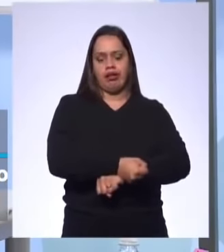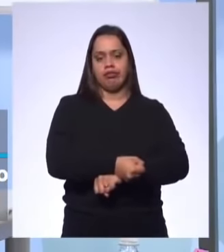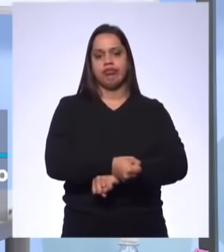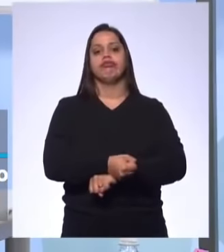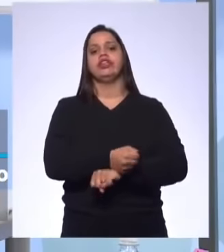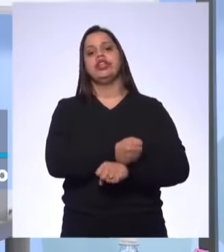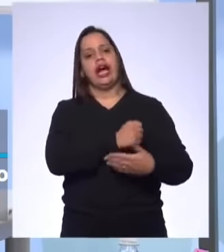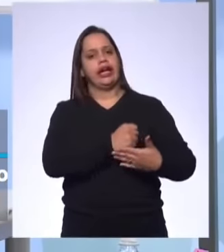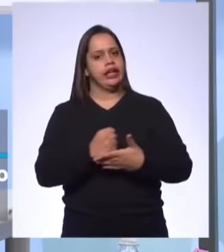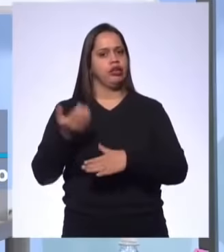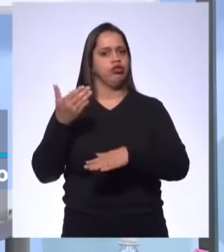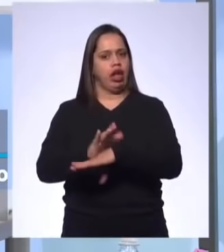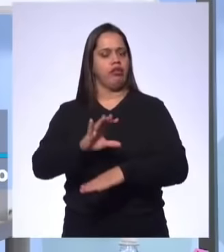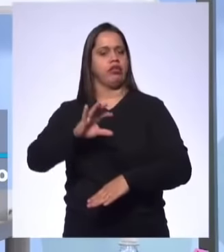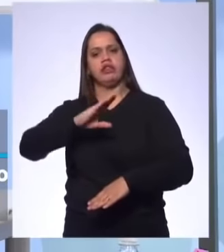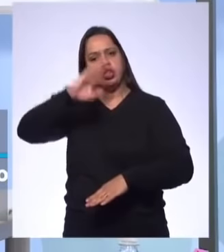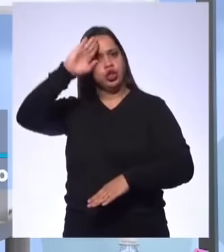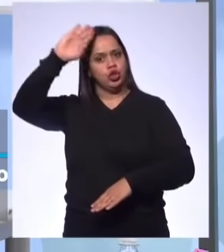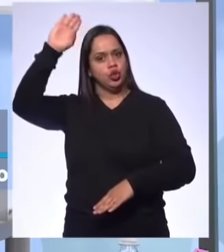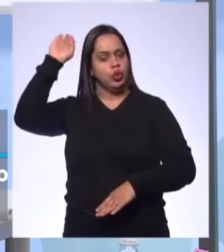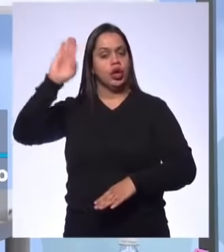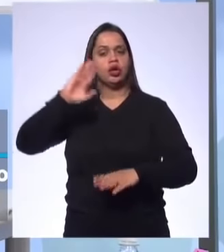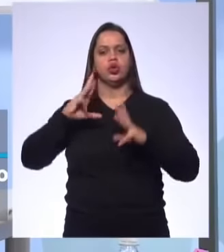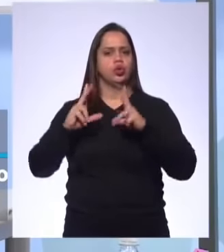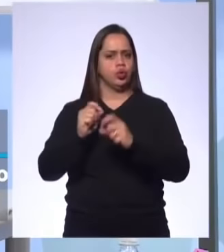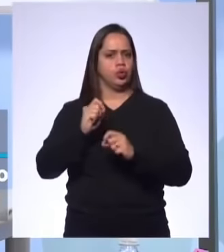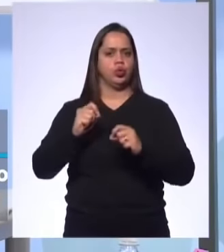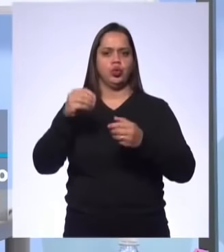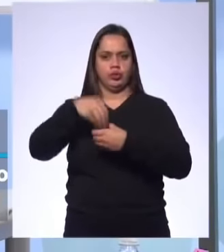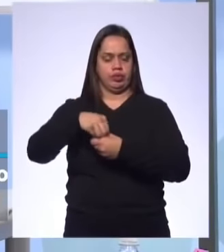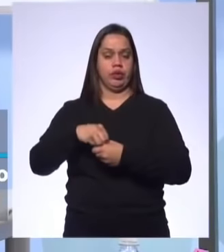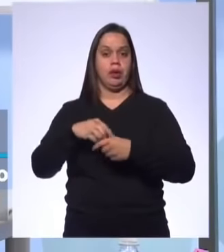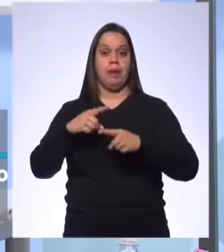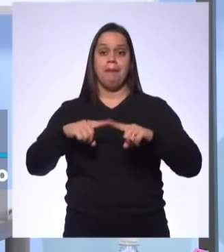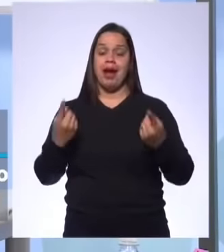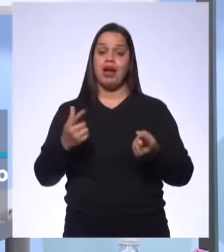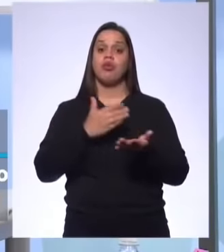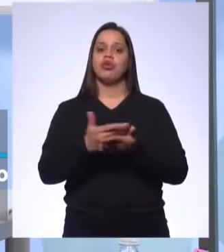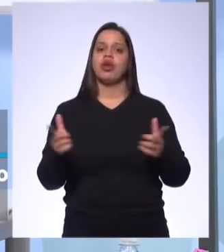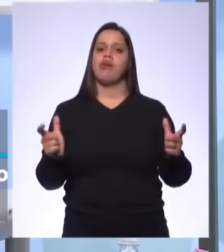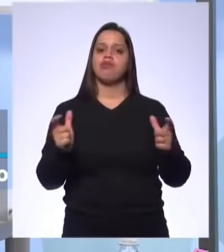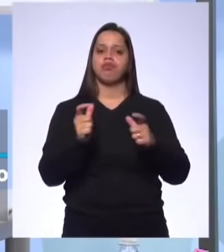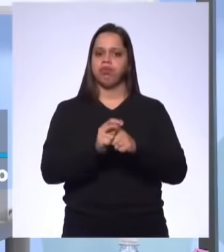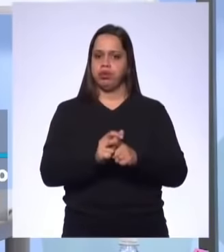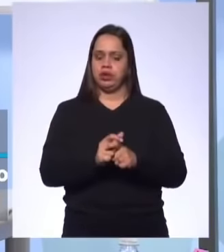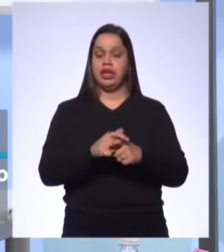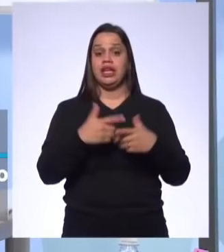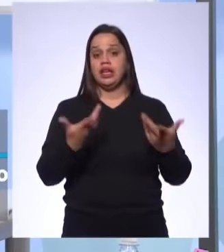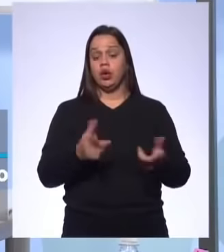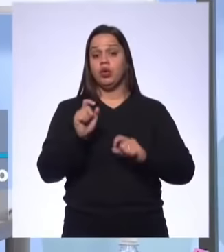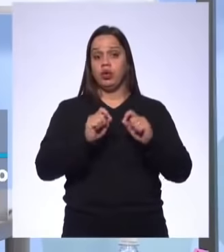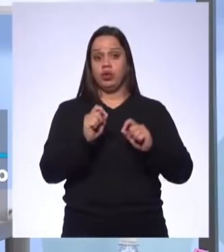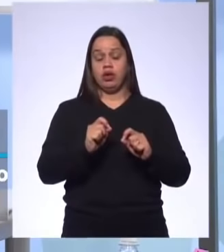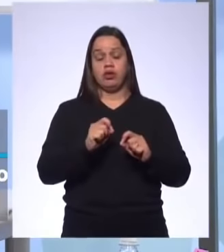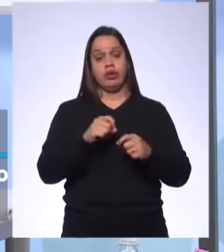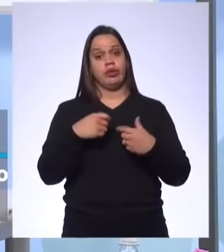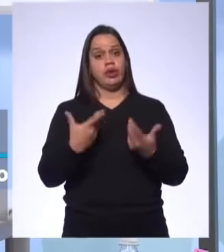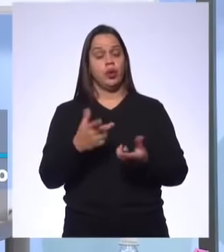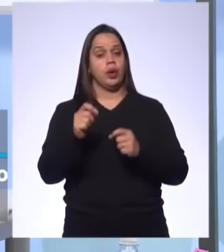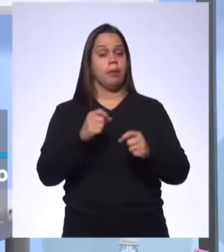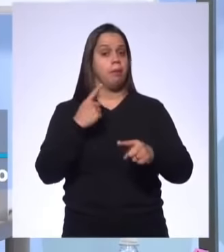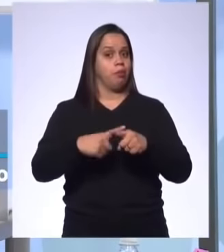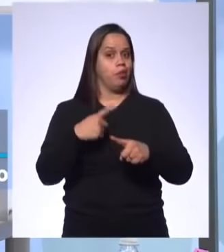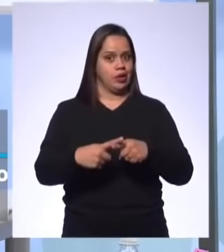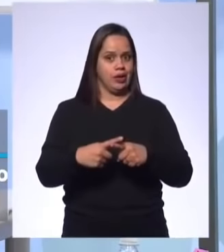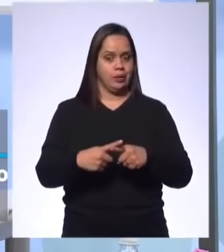escravismo, diminuiu aí a circulação de produtos dentro do Império, logo as cidades, porque o Império Romano ele se baseava